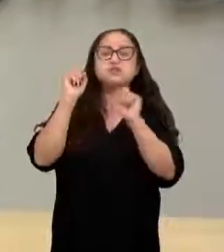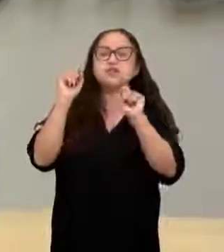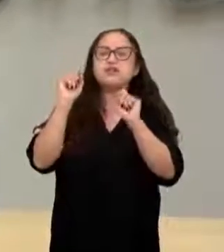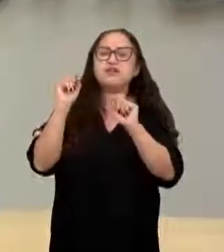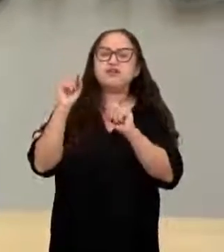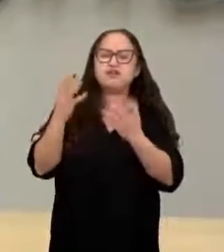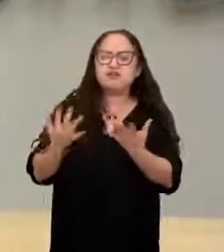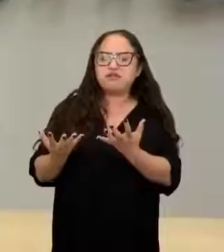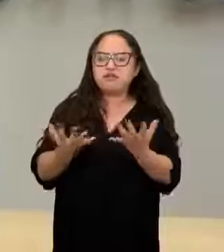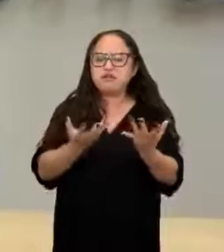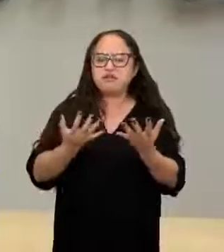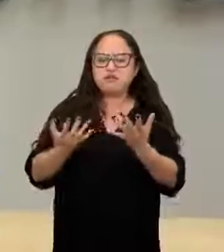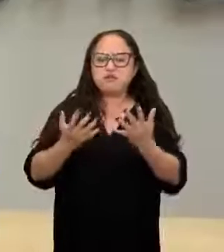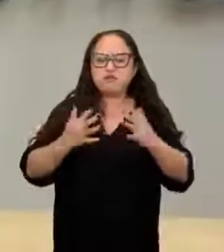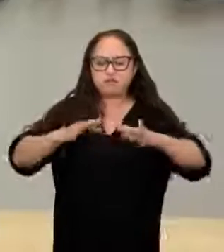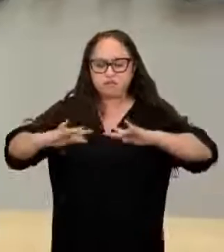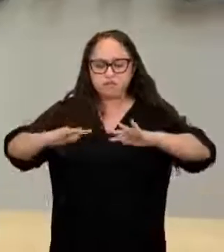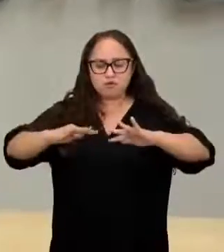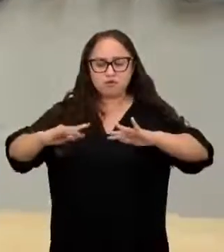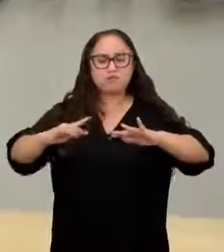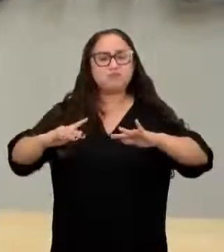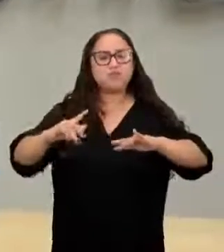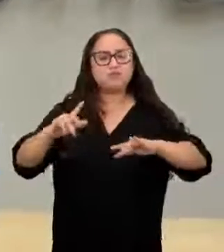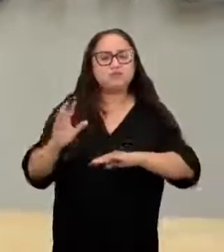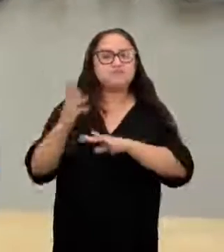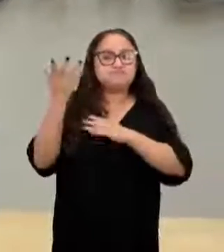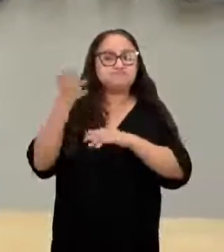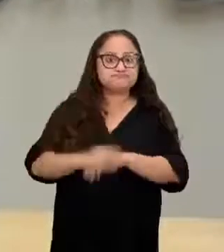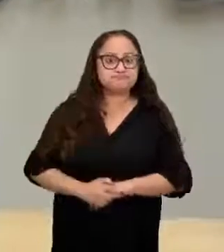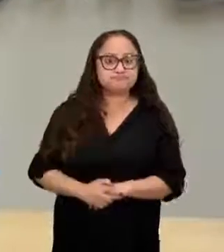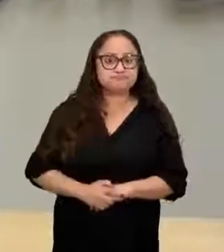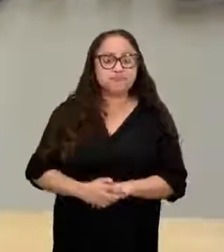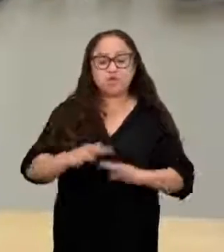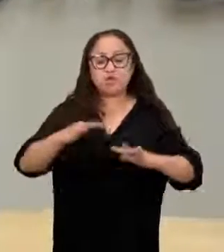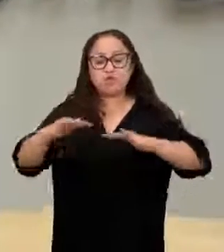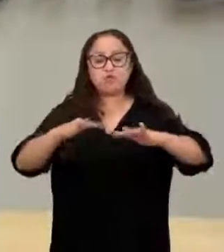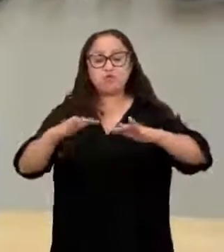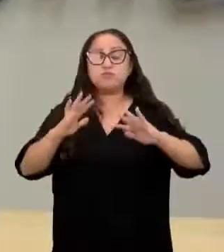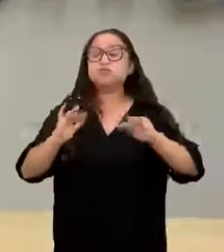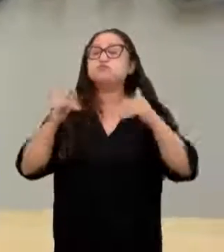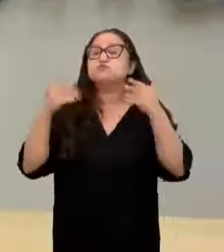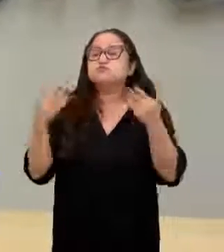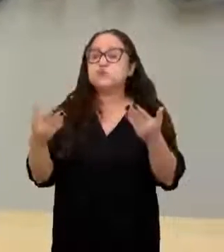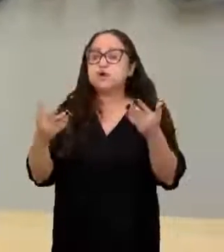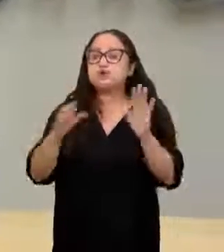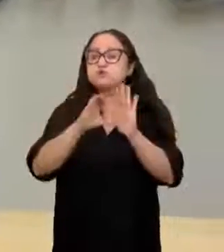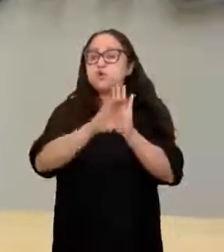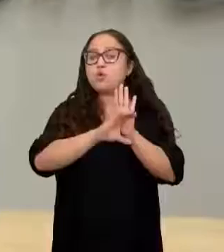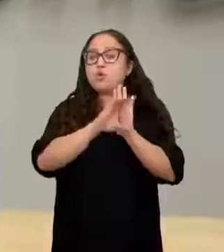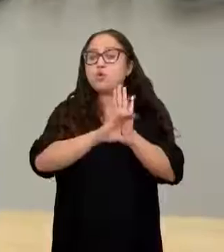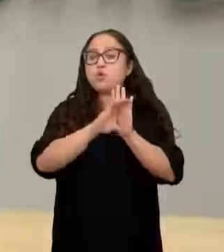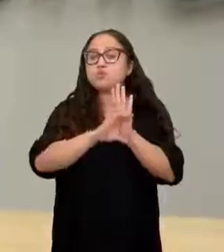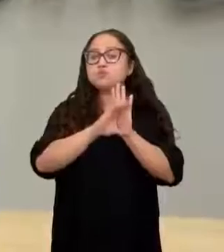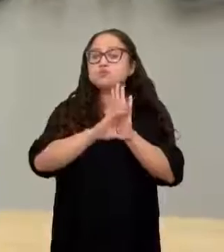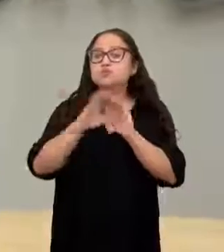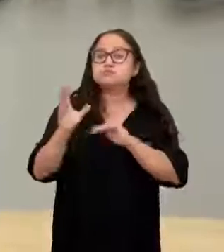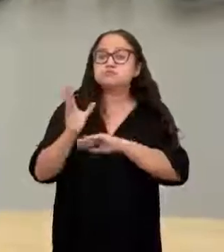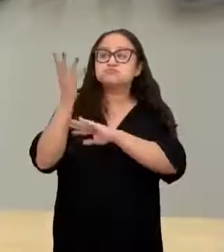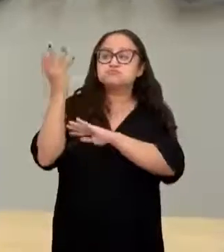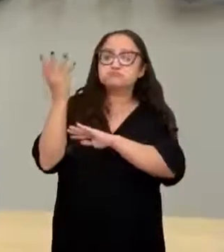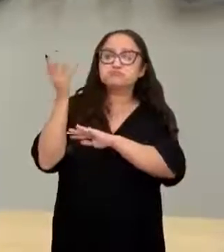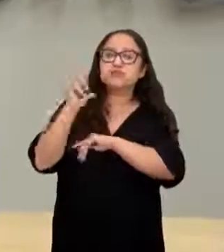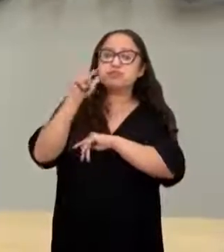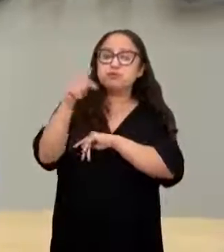qual movimento ela pertence à estátua. Então, enfim, quais são os movimentos e quais são os conceitos que surgem a partir